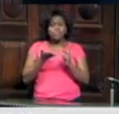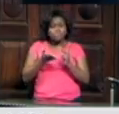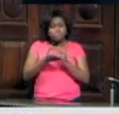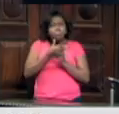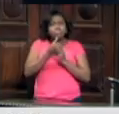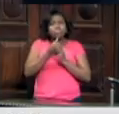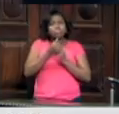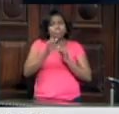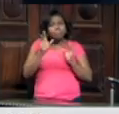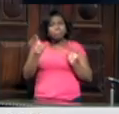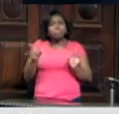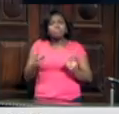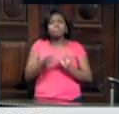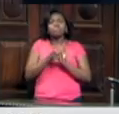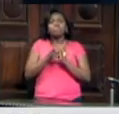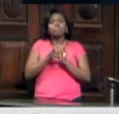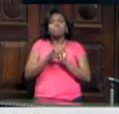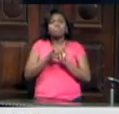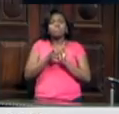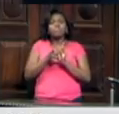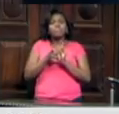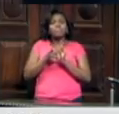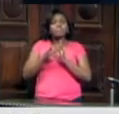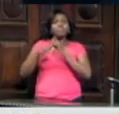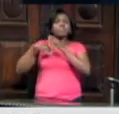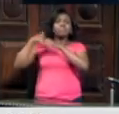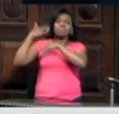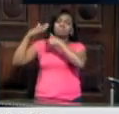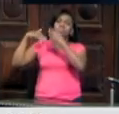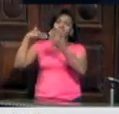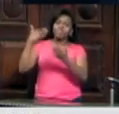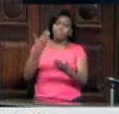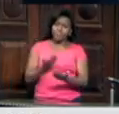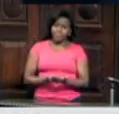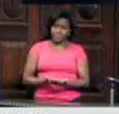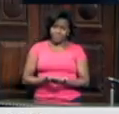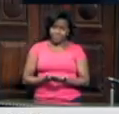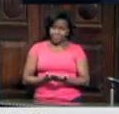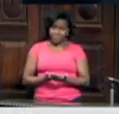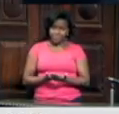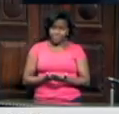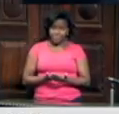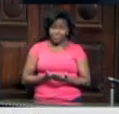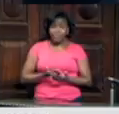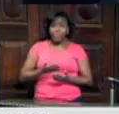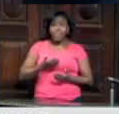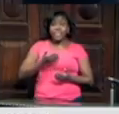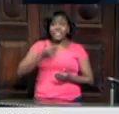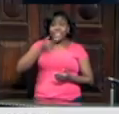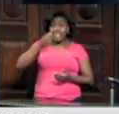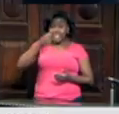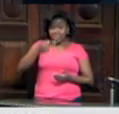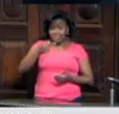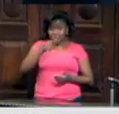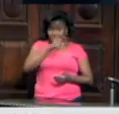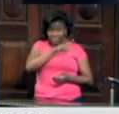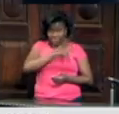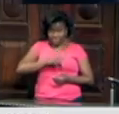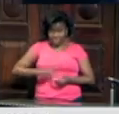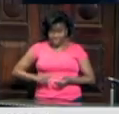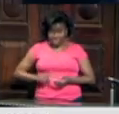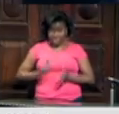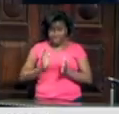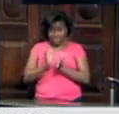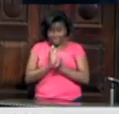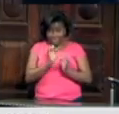entrelaçadas na época da história. 7 presidentes da Academia de Medicina